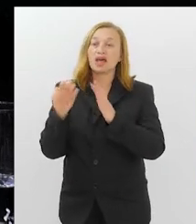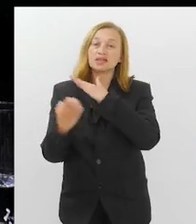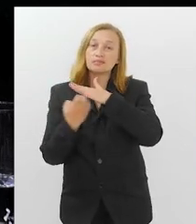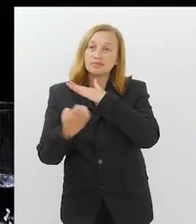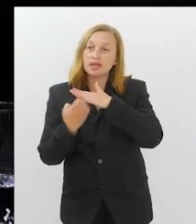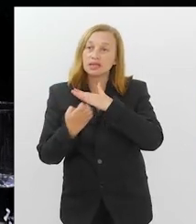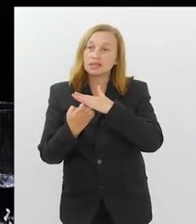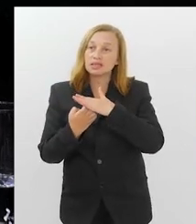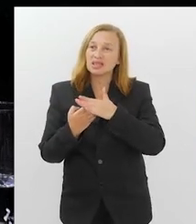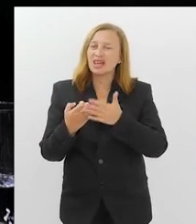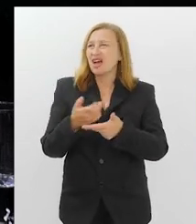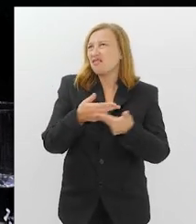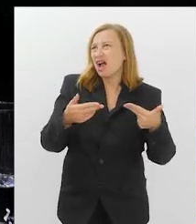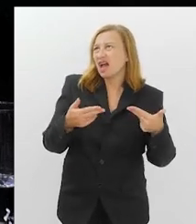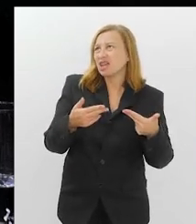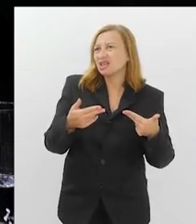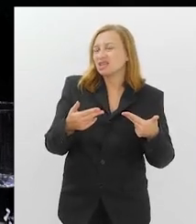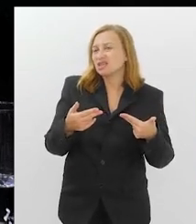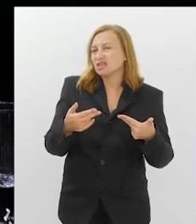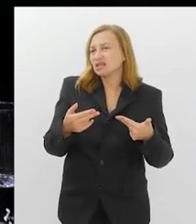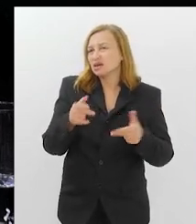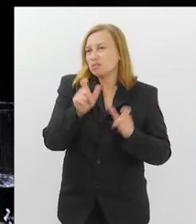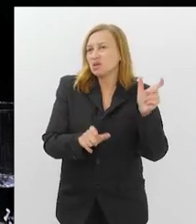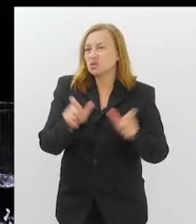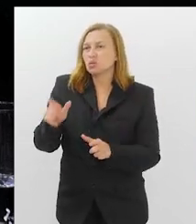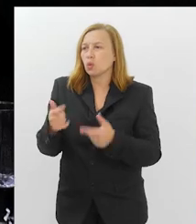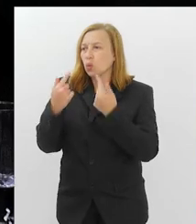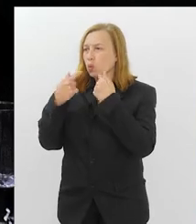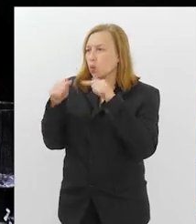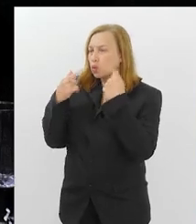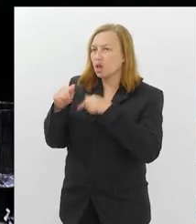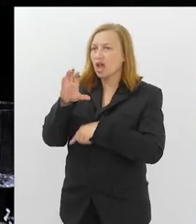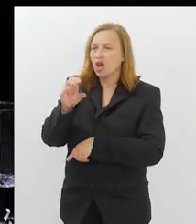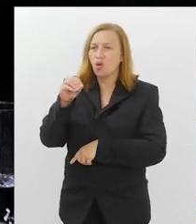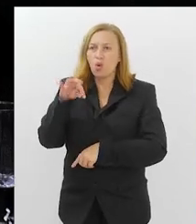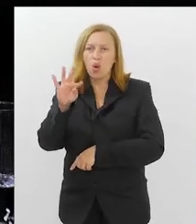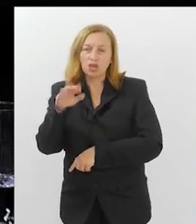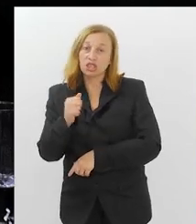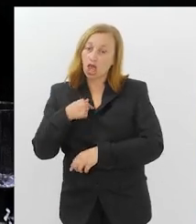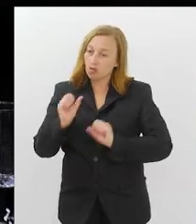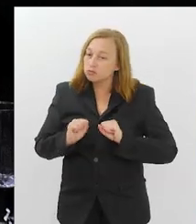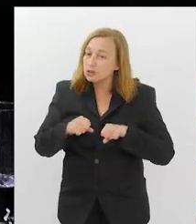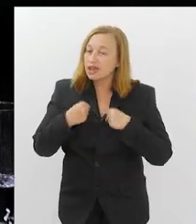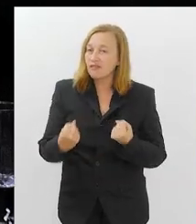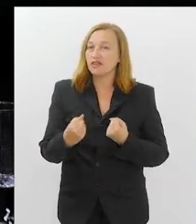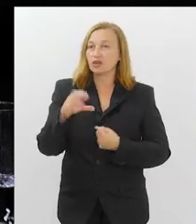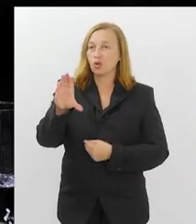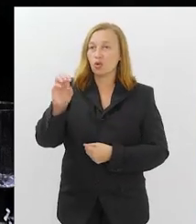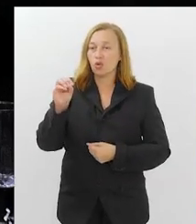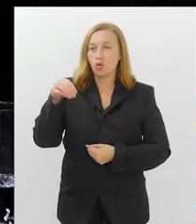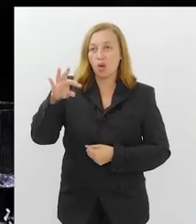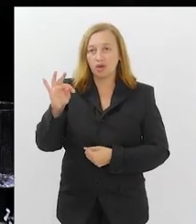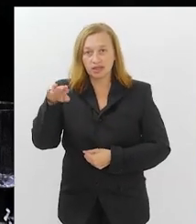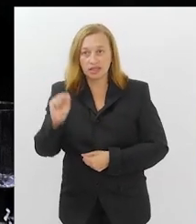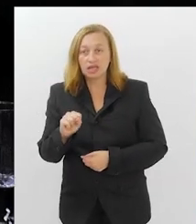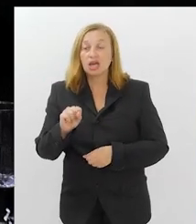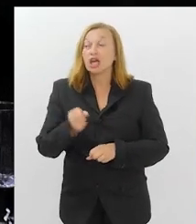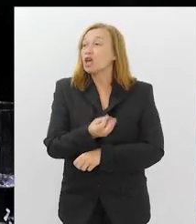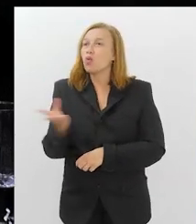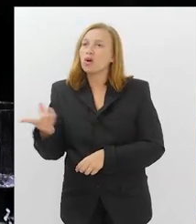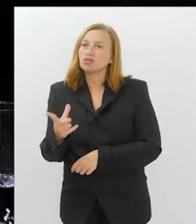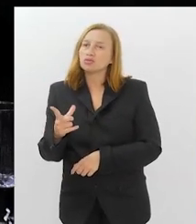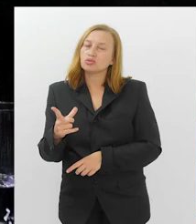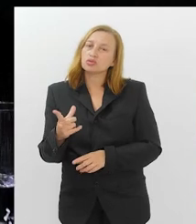empresas. Muita gente critica as cotas. Eu sou uma pessoa que eu defendo por demais as cotas. Enquanto a nossa